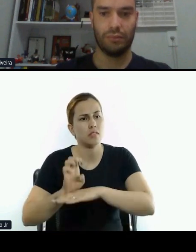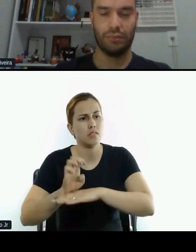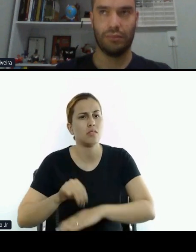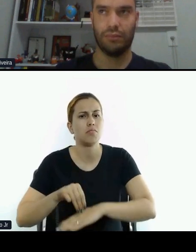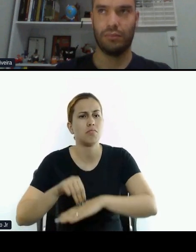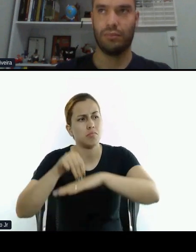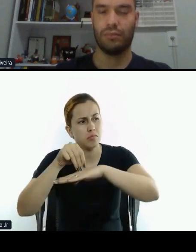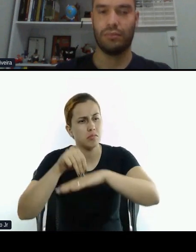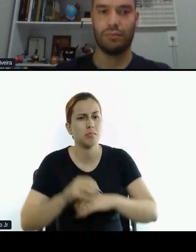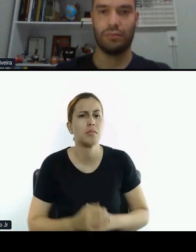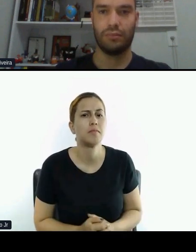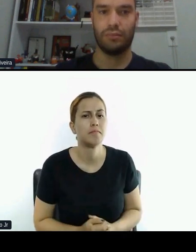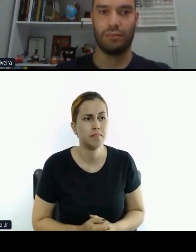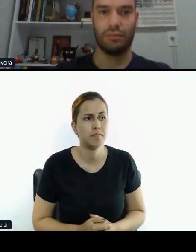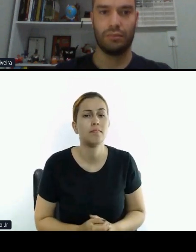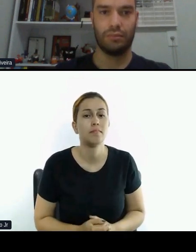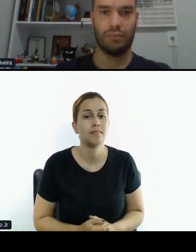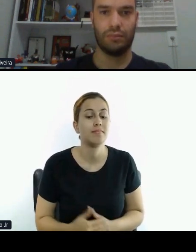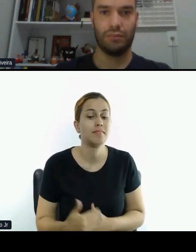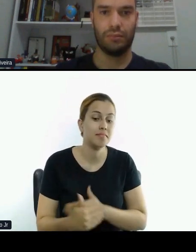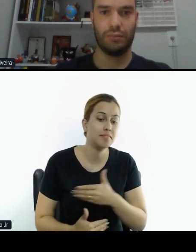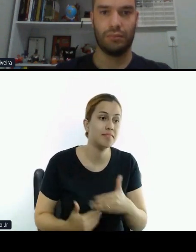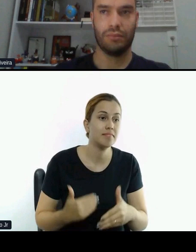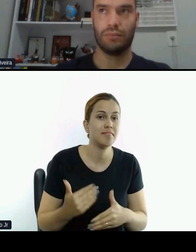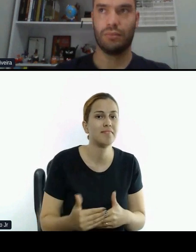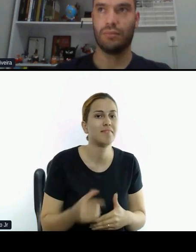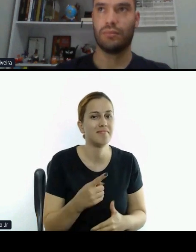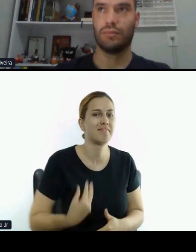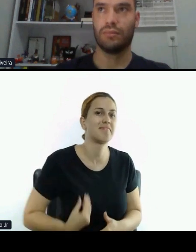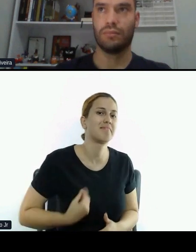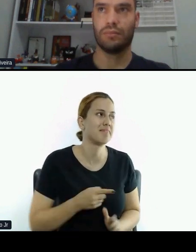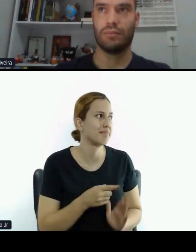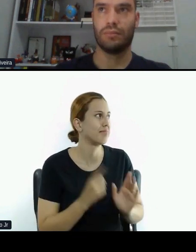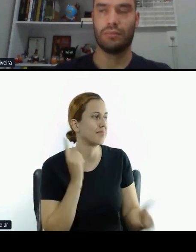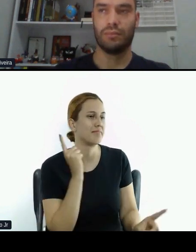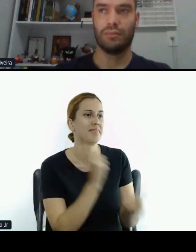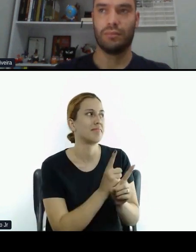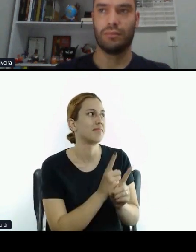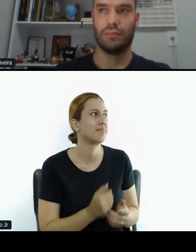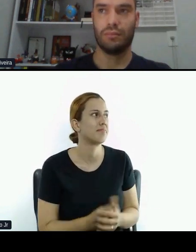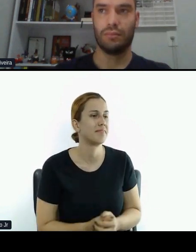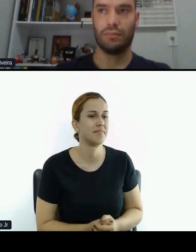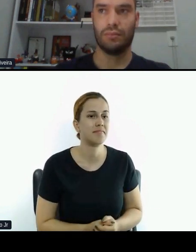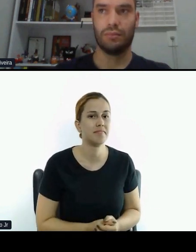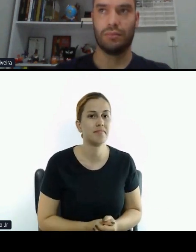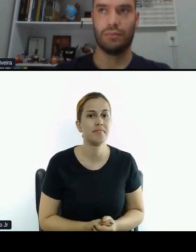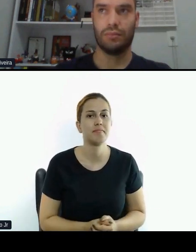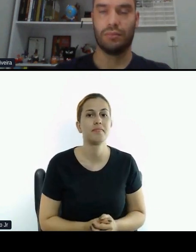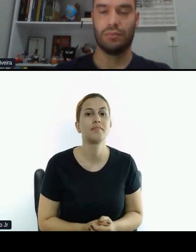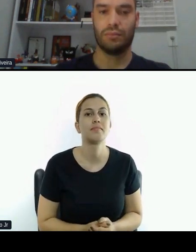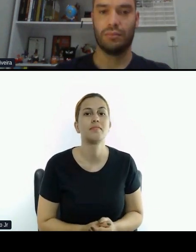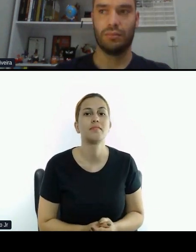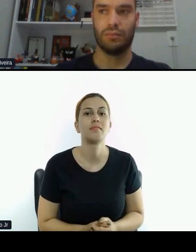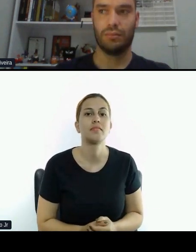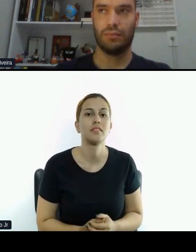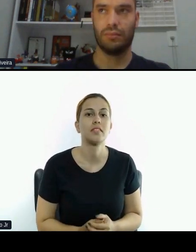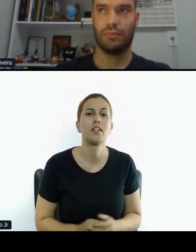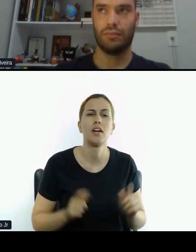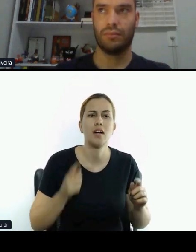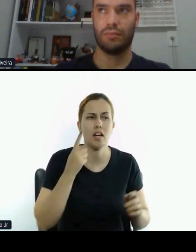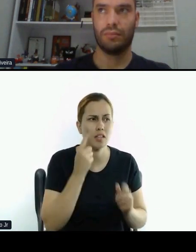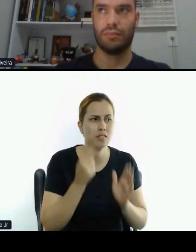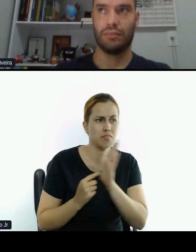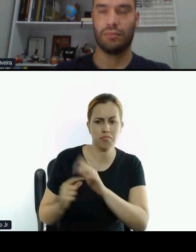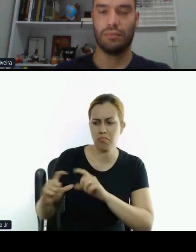seguir, né? E está lá disponível. É minha contribuição aí. Eu acho que saiu aí, não sei